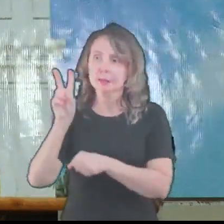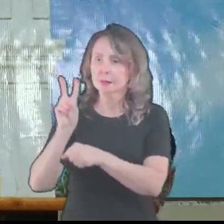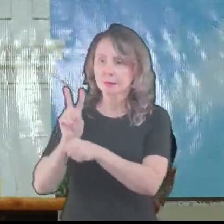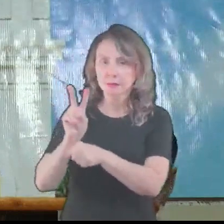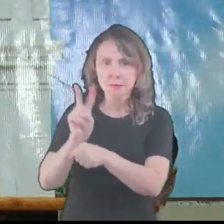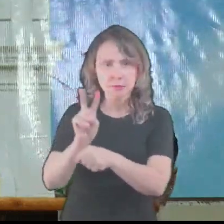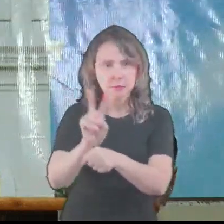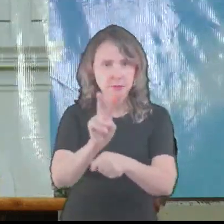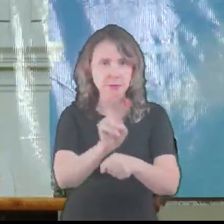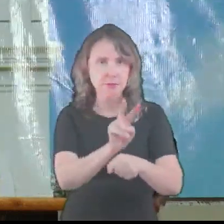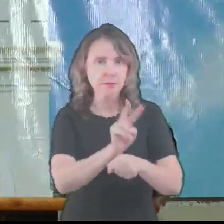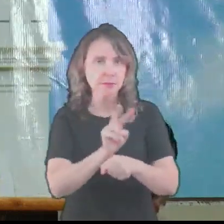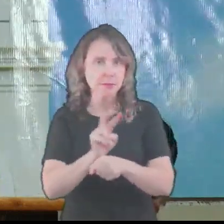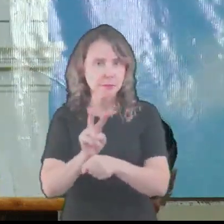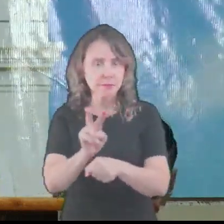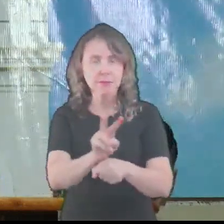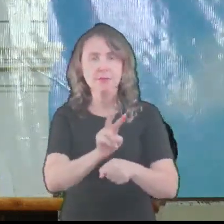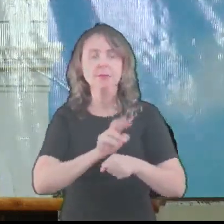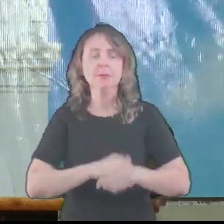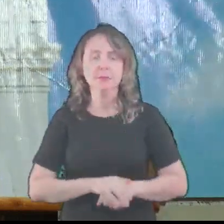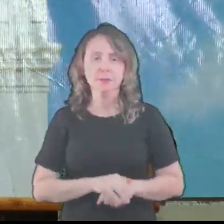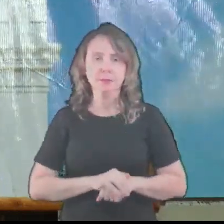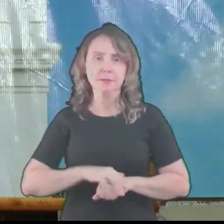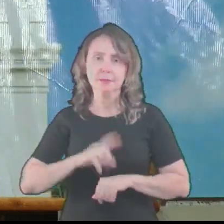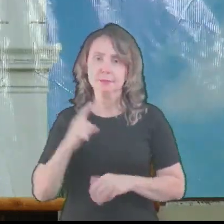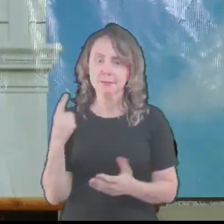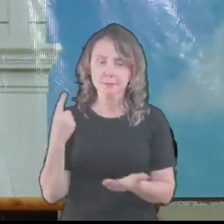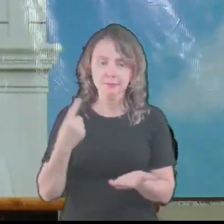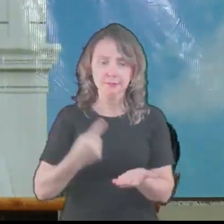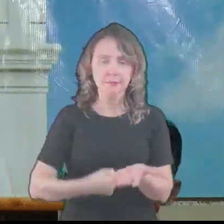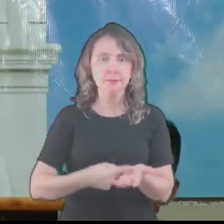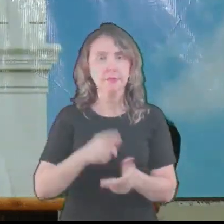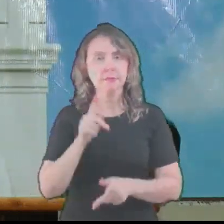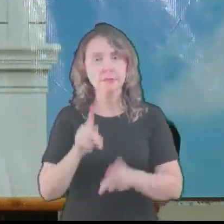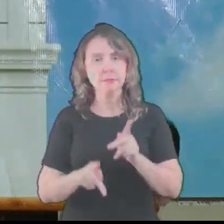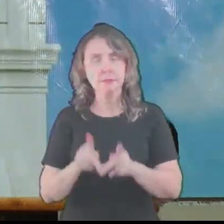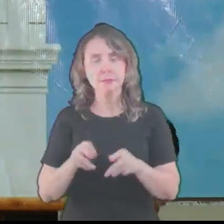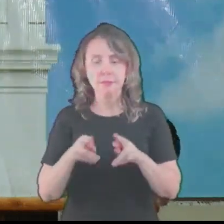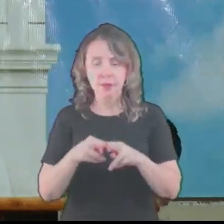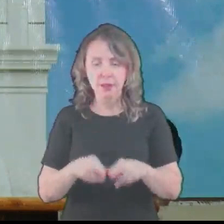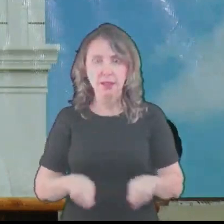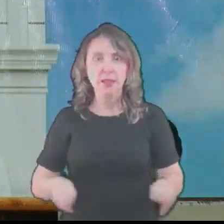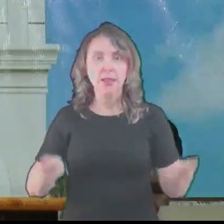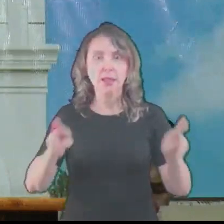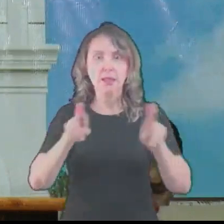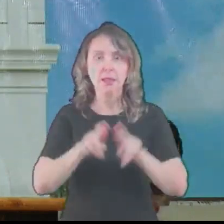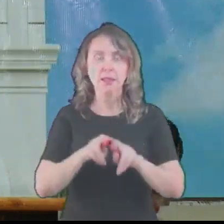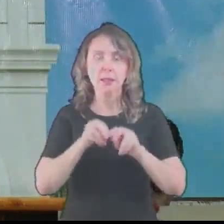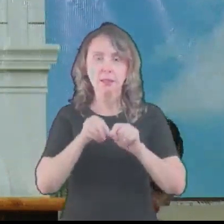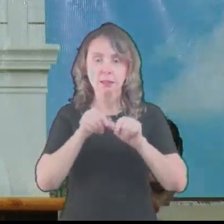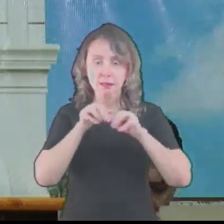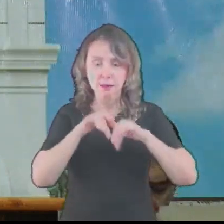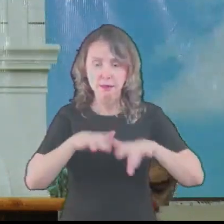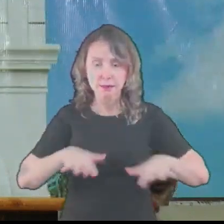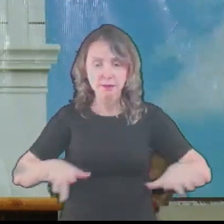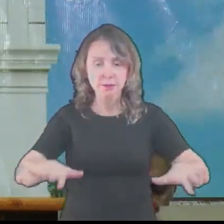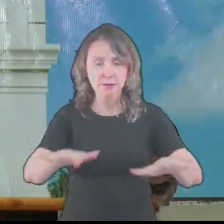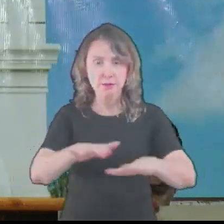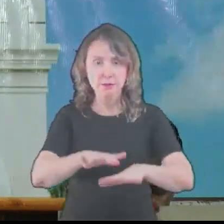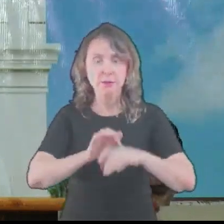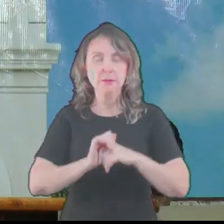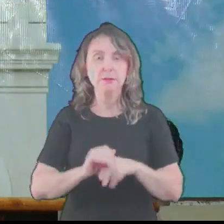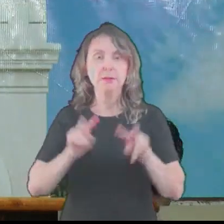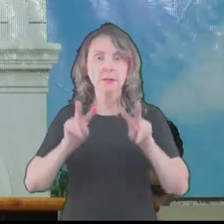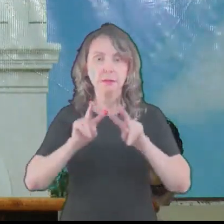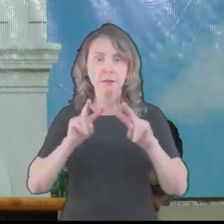Te darei por aliança do povo, para restaurares a terra e dar-lhes em herança